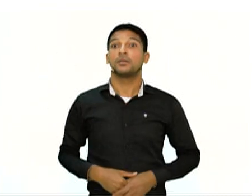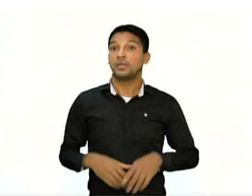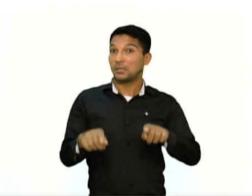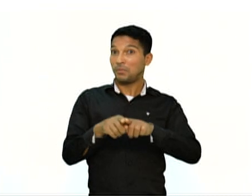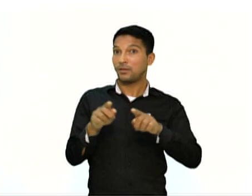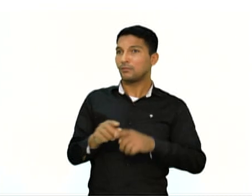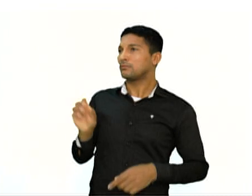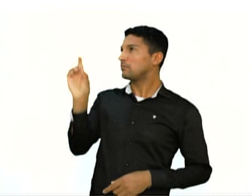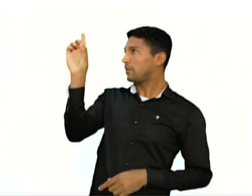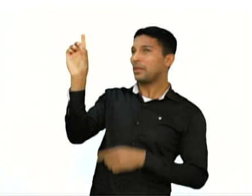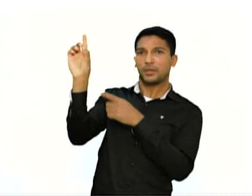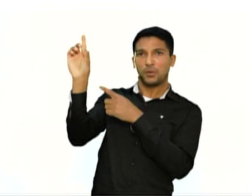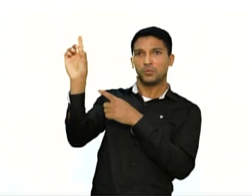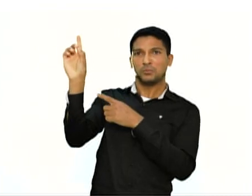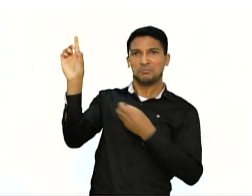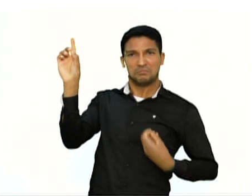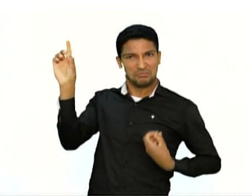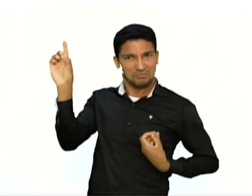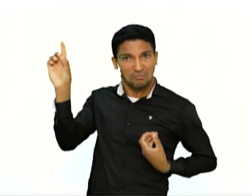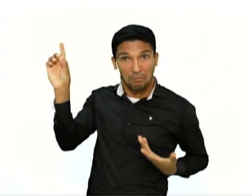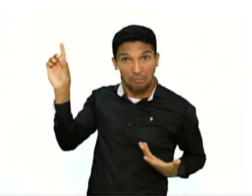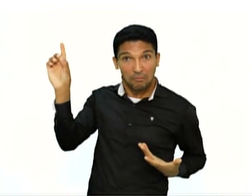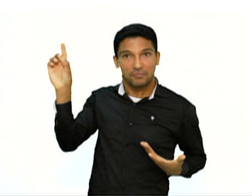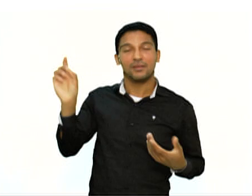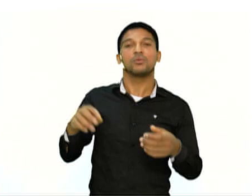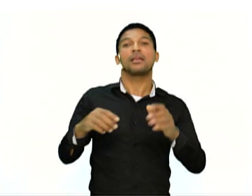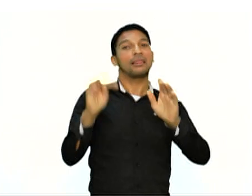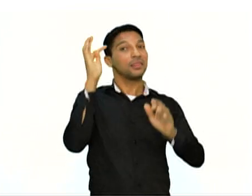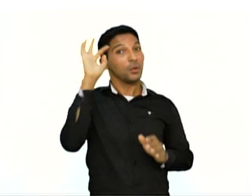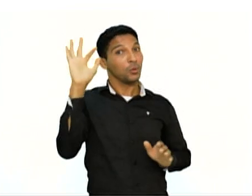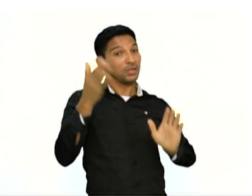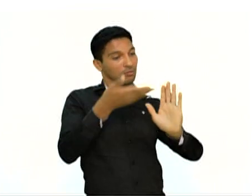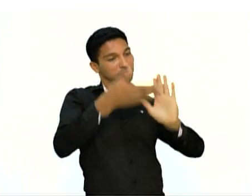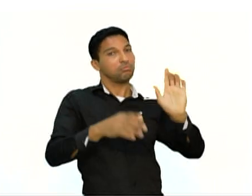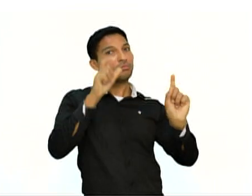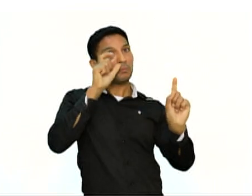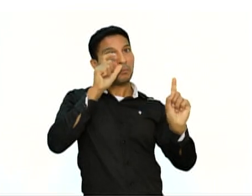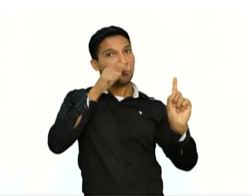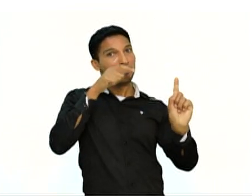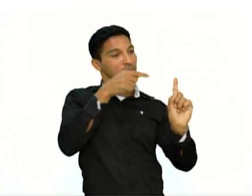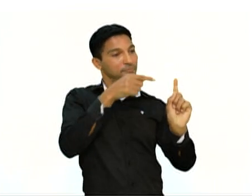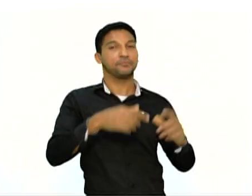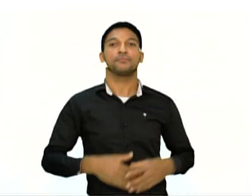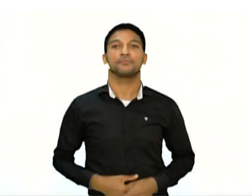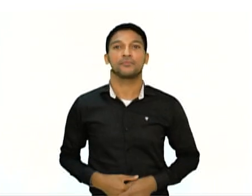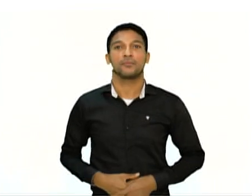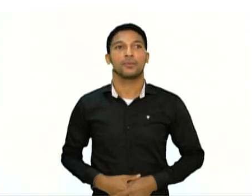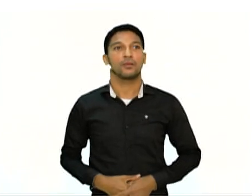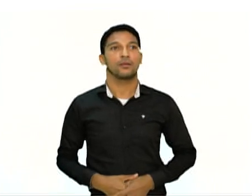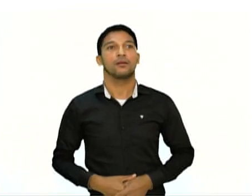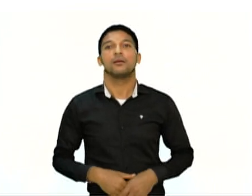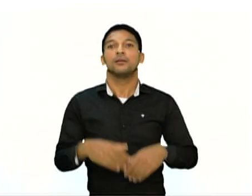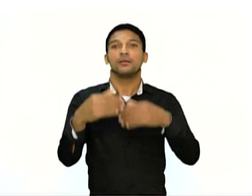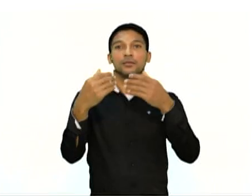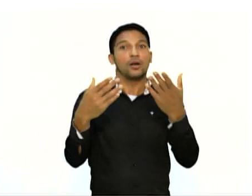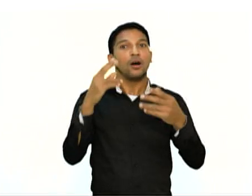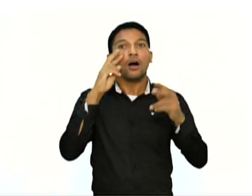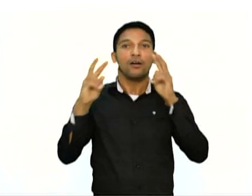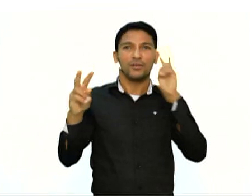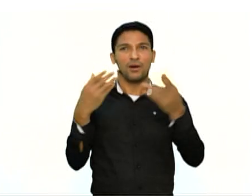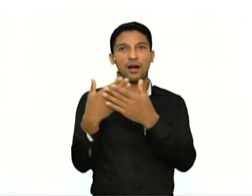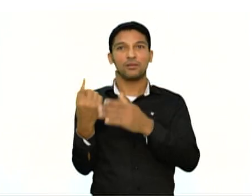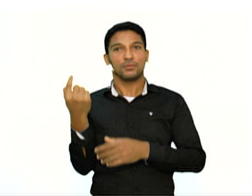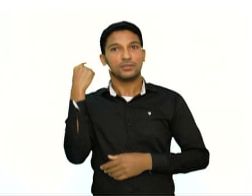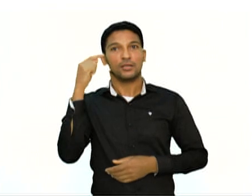Deus em Descartes. Na última aula, nós estávamos vendo o René Descartes sob o ponto de vista do cogito ergo sum, sobre